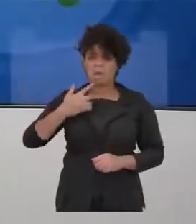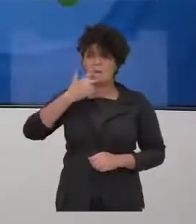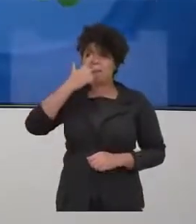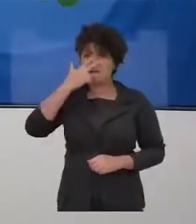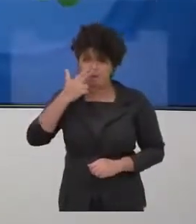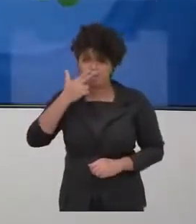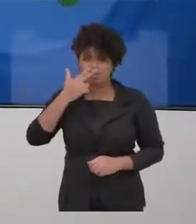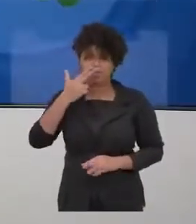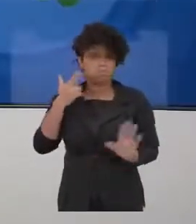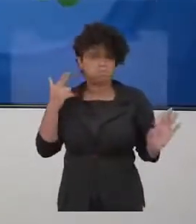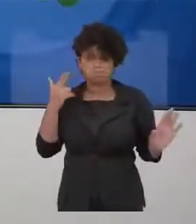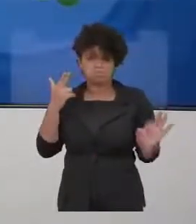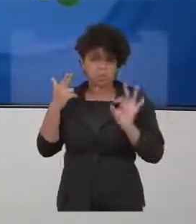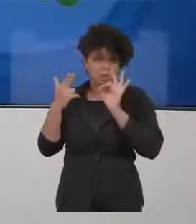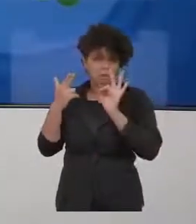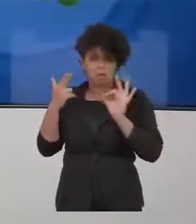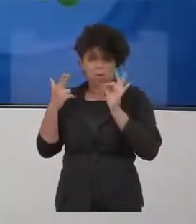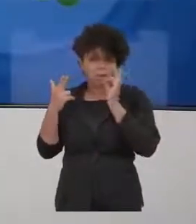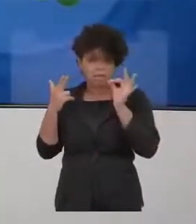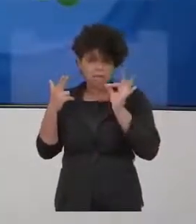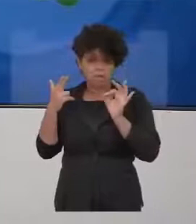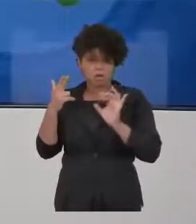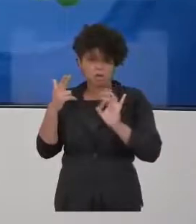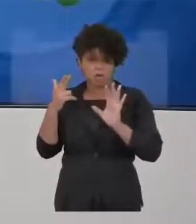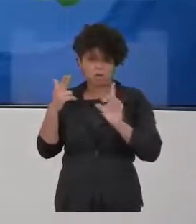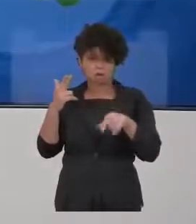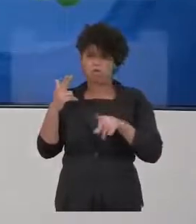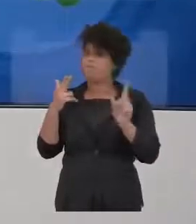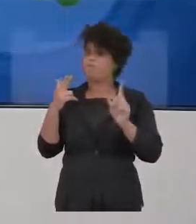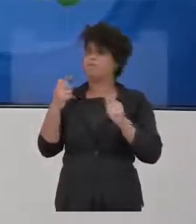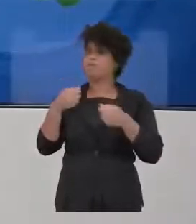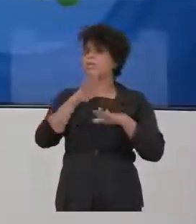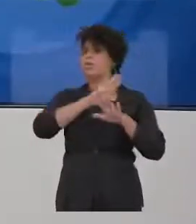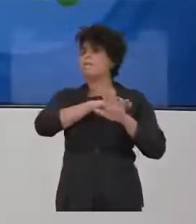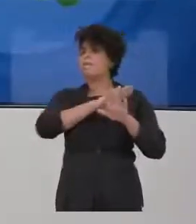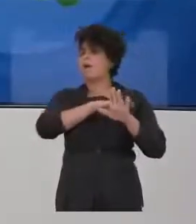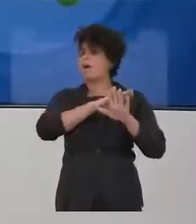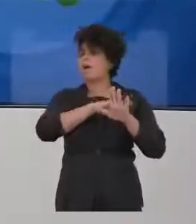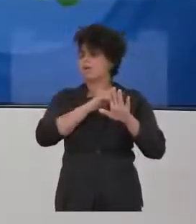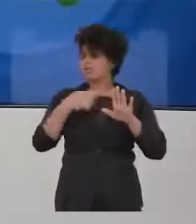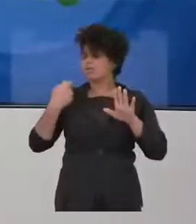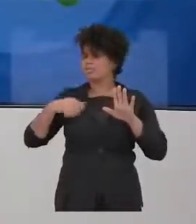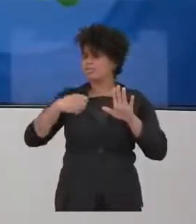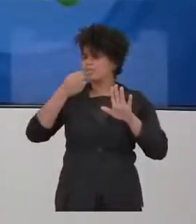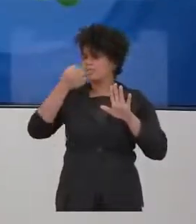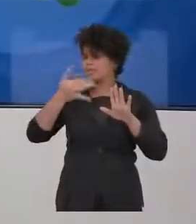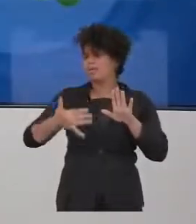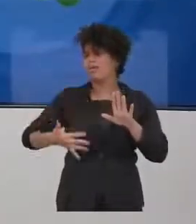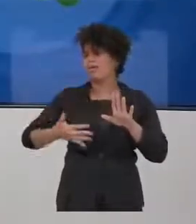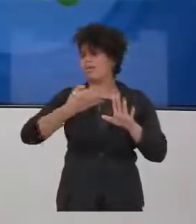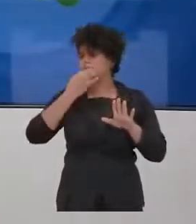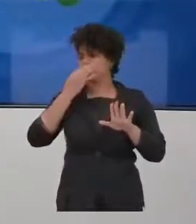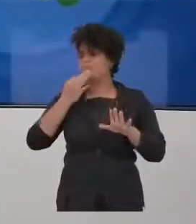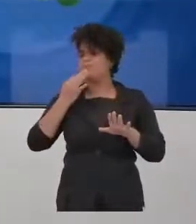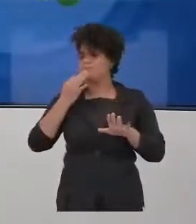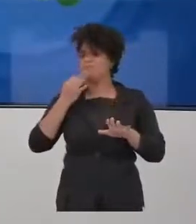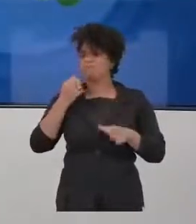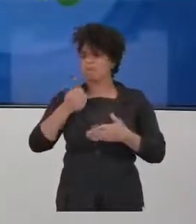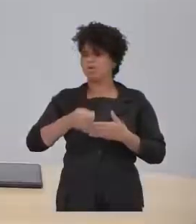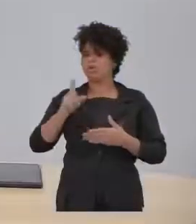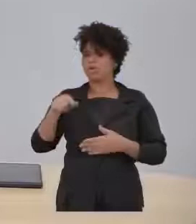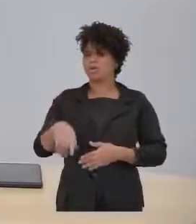seus argumentos e sustentando a sua opinião. Aí sim, você é maravilhoso. Aí sim, seu texto, sua opinião, espetacular.